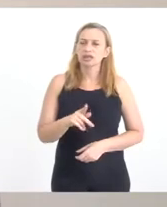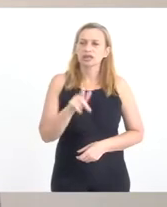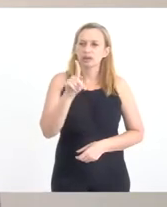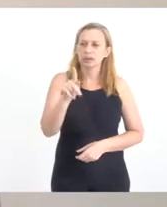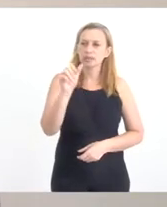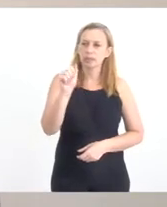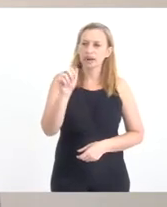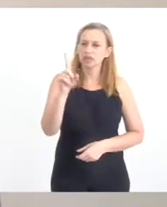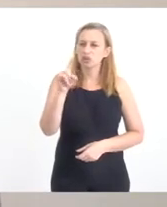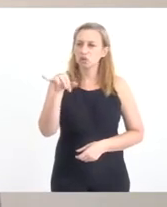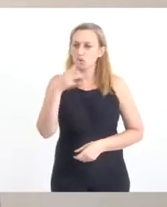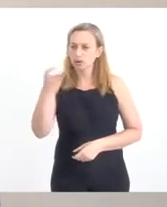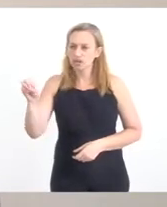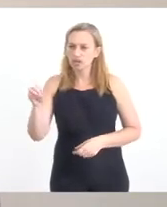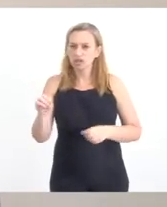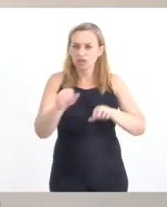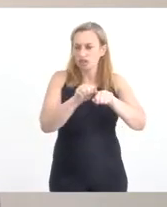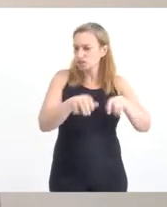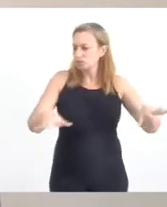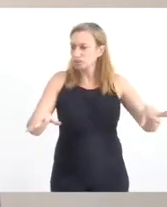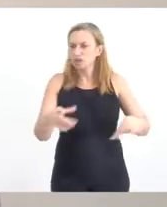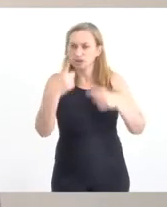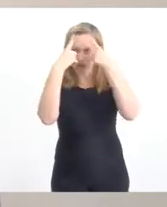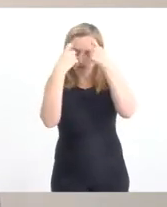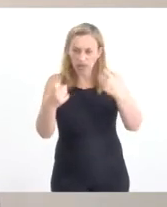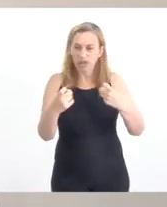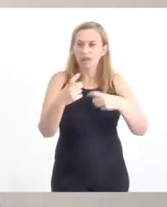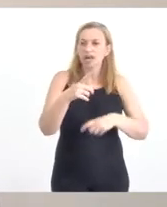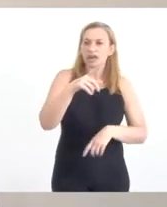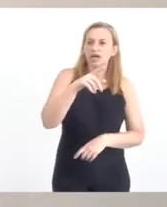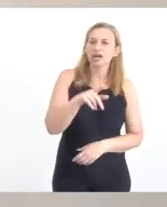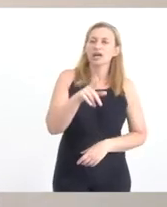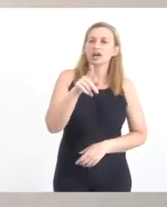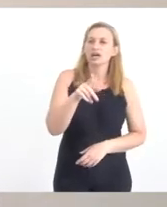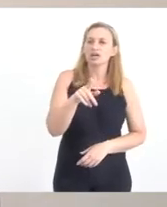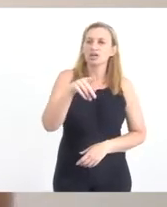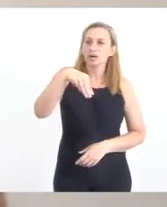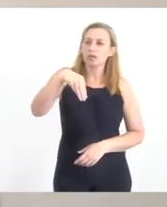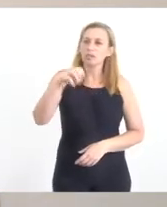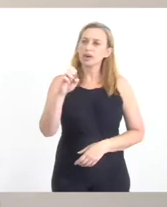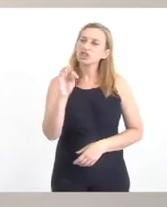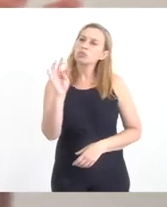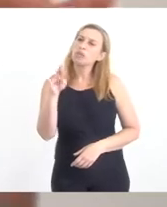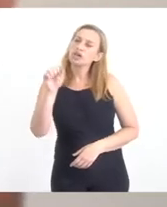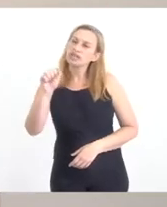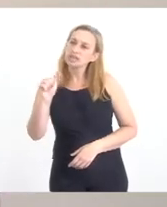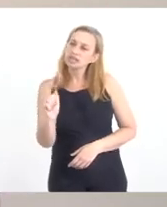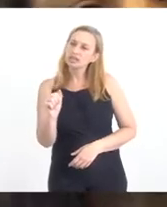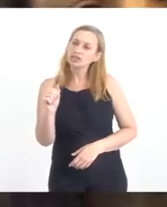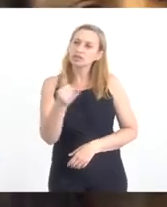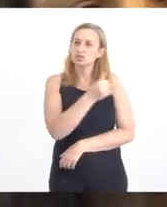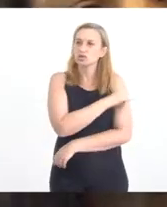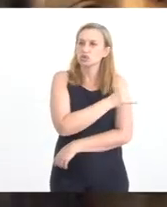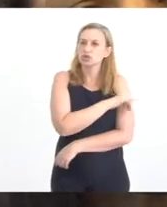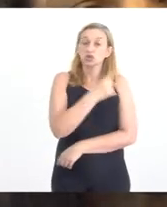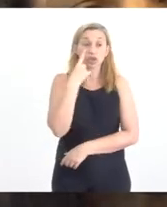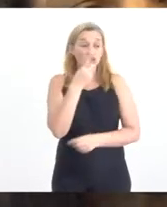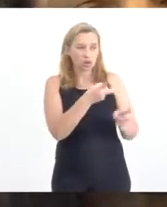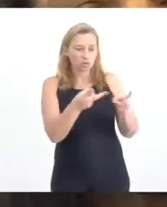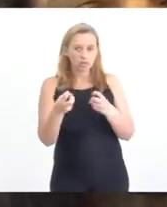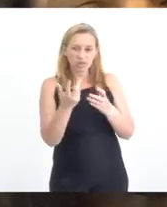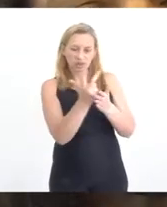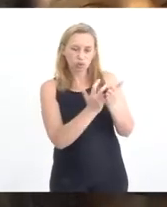de distribuição da violência pela região metropolitana do Rio de Janeiro se a gente cruza por exemplo de mapas do fogo cruzado